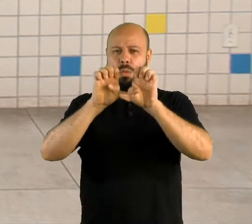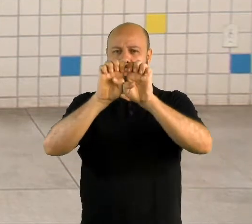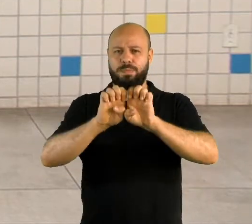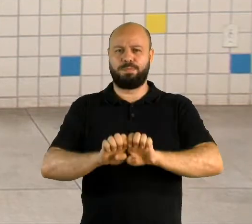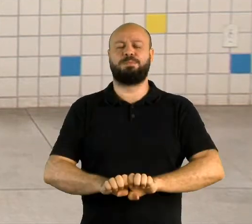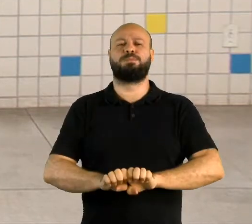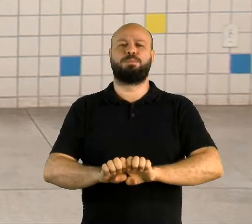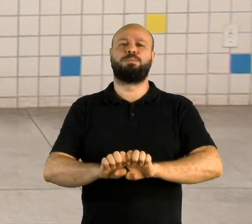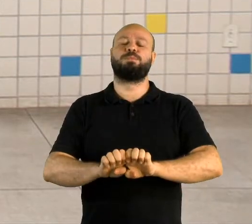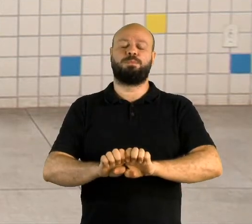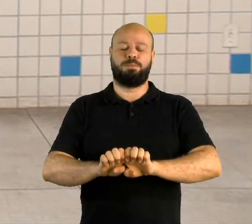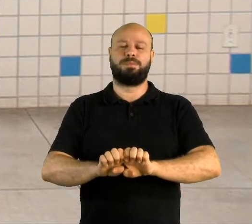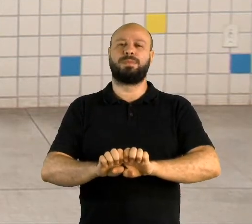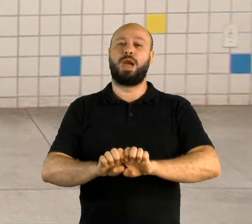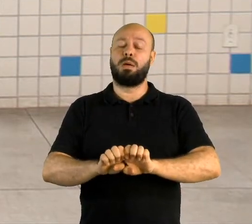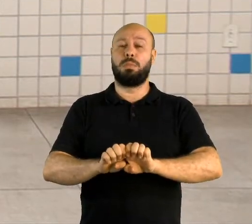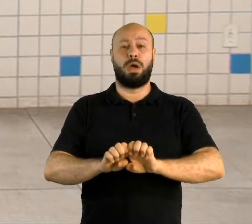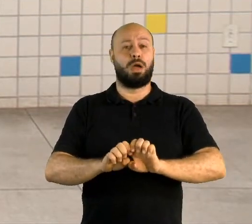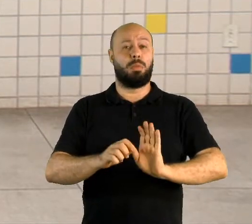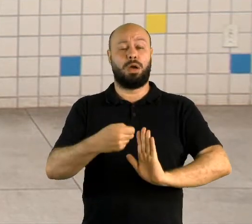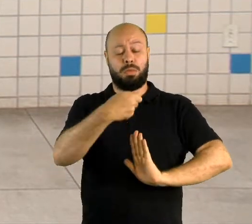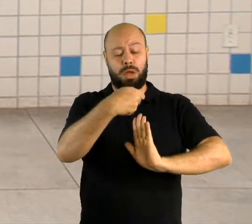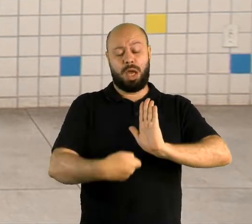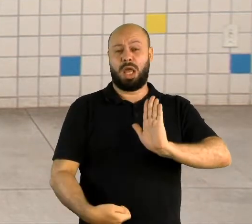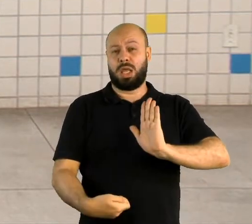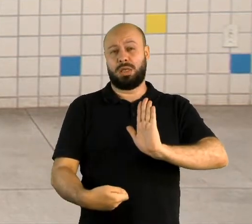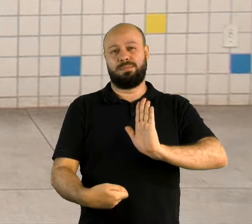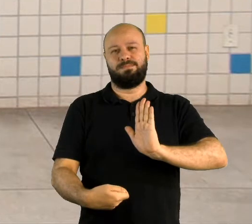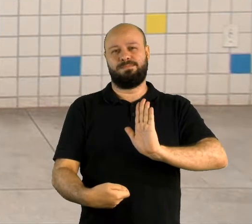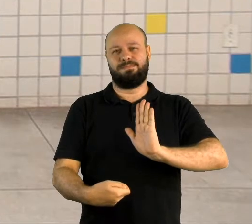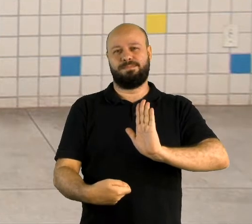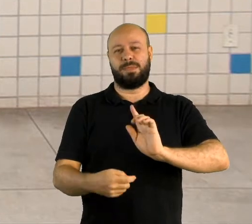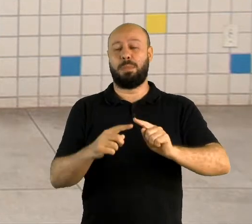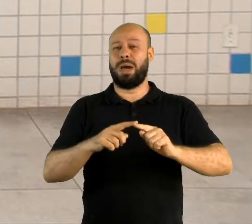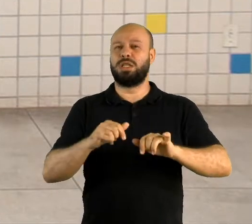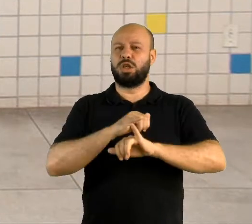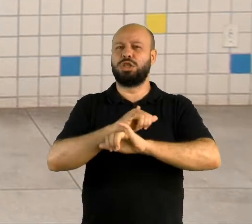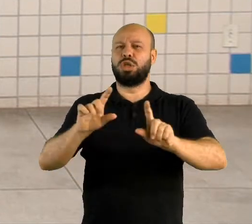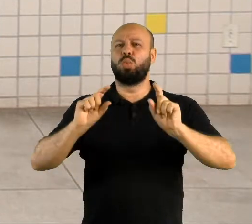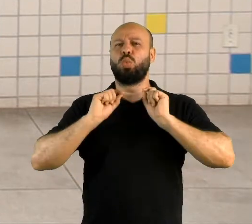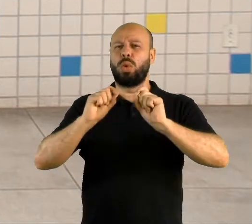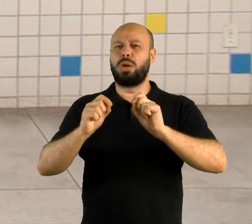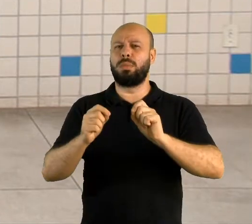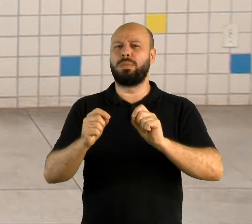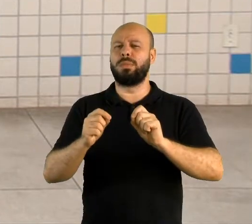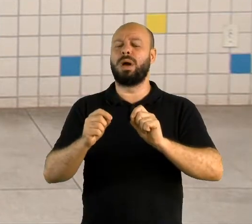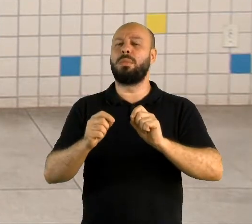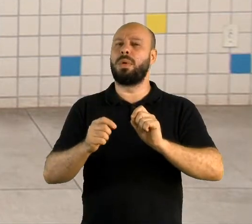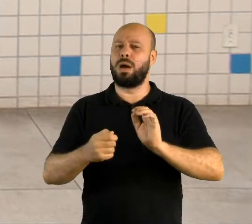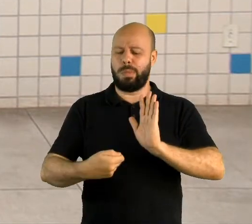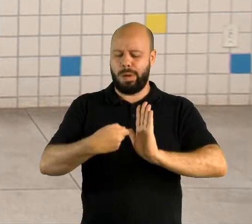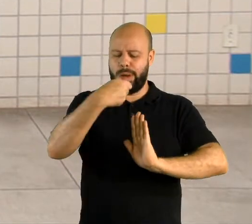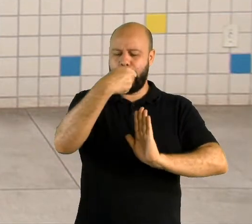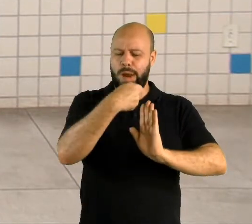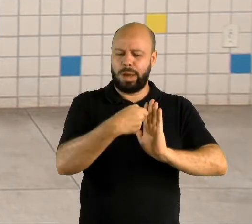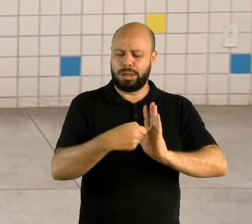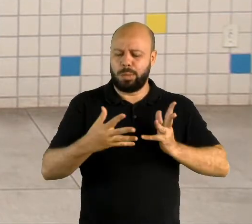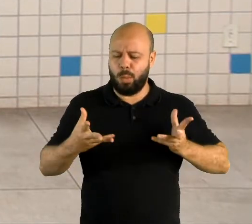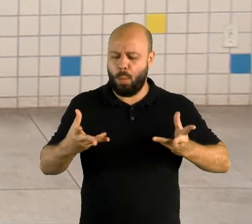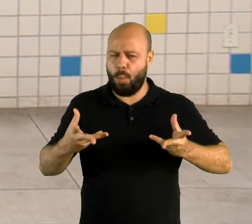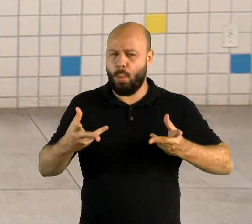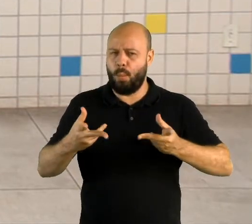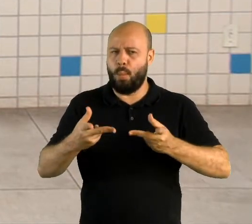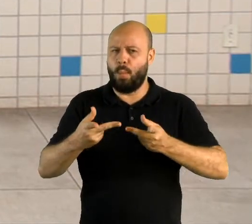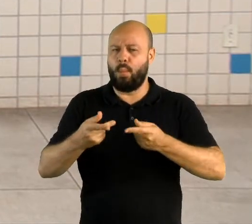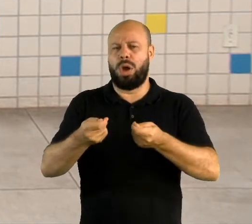estrutura de uma redação, só que eu costumo dizer que é uma redação mais elaborada, porque, como eu disse